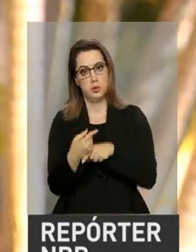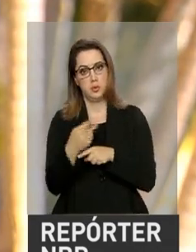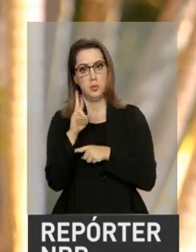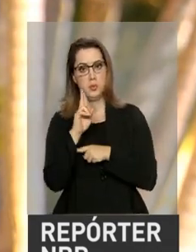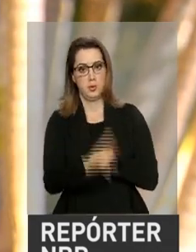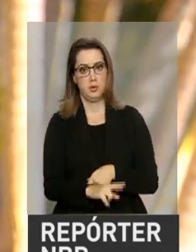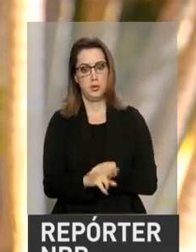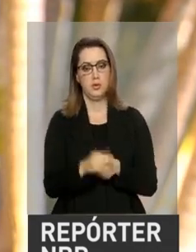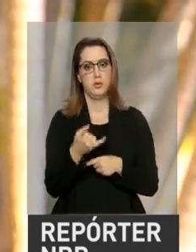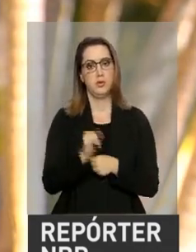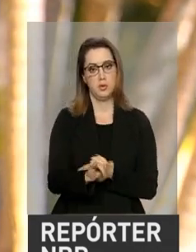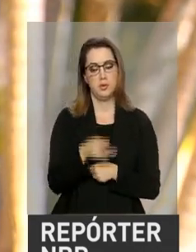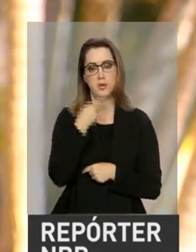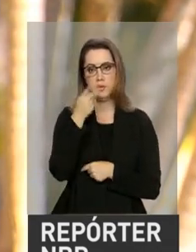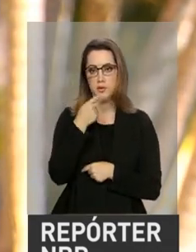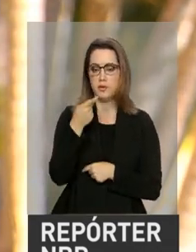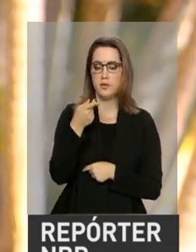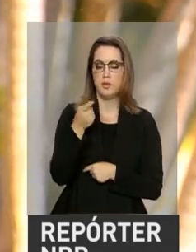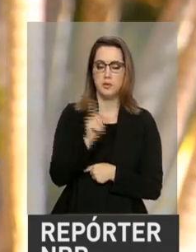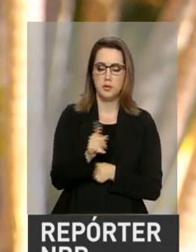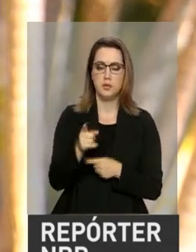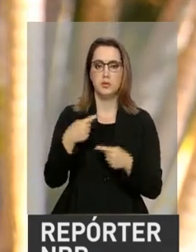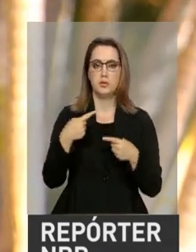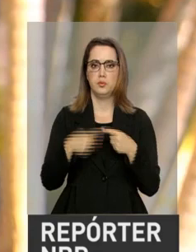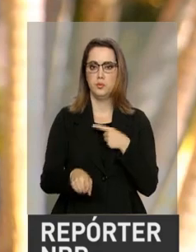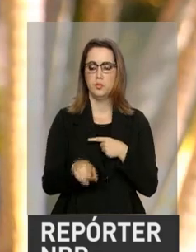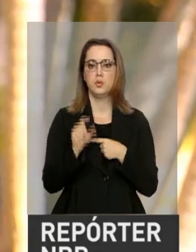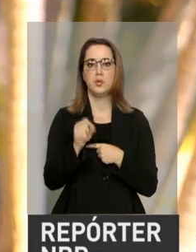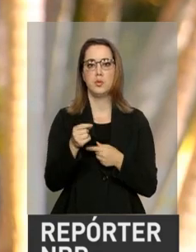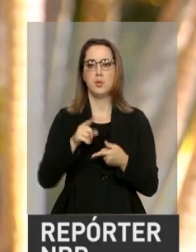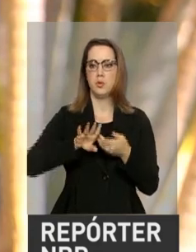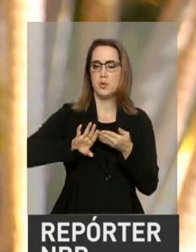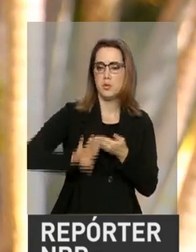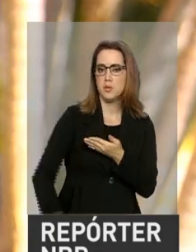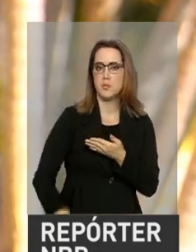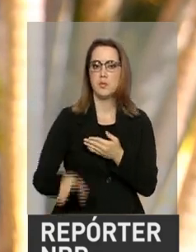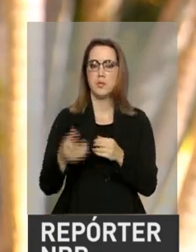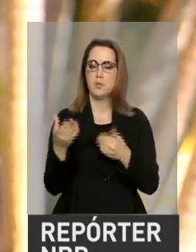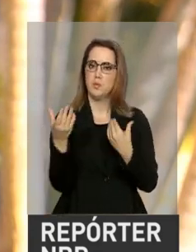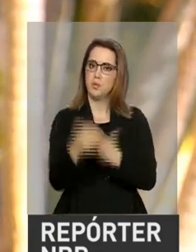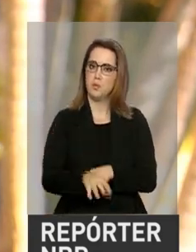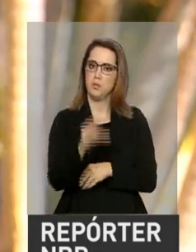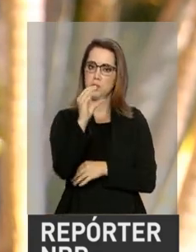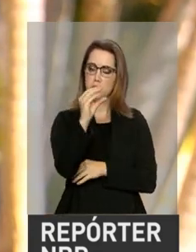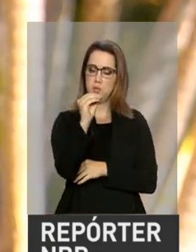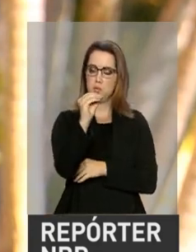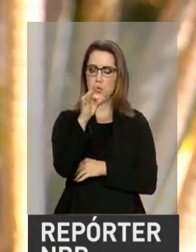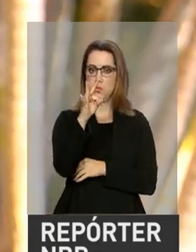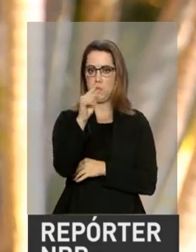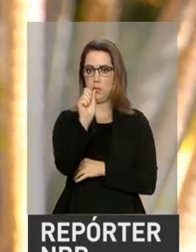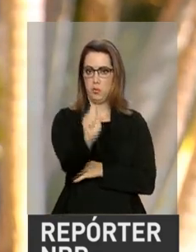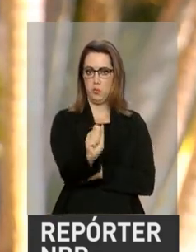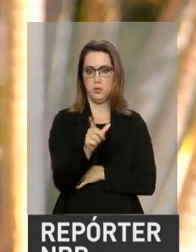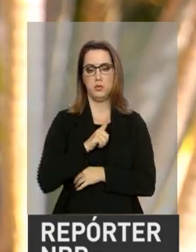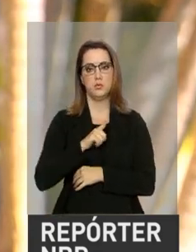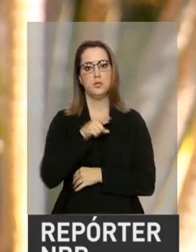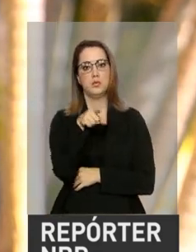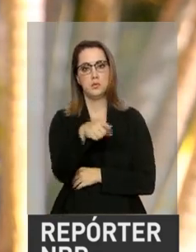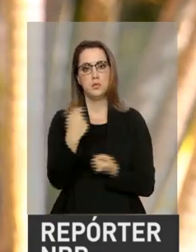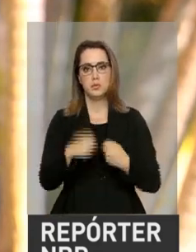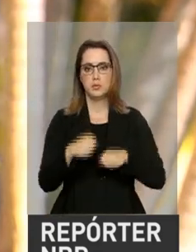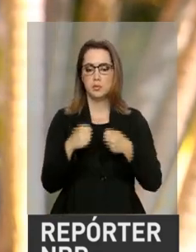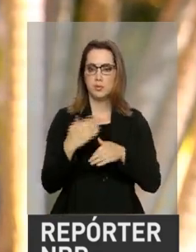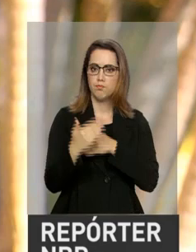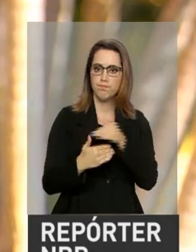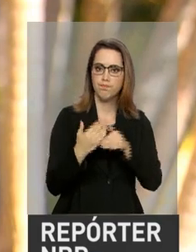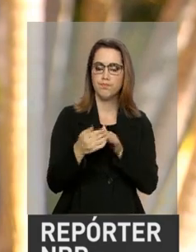Declaração é falsa ele será eliminado da seleção os concursos que já estão em andamento deverão corrigir os seus